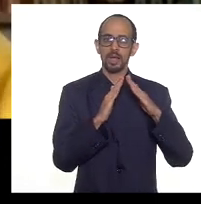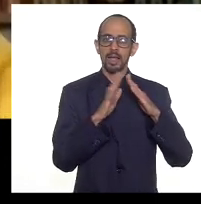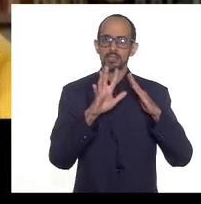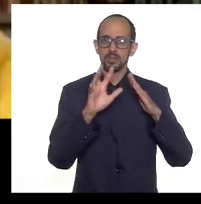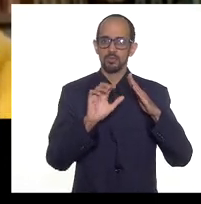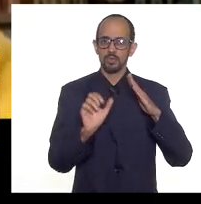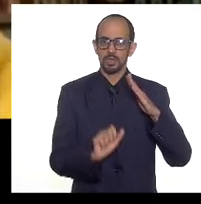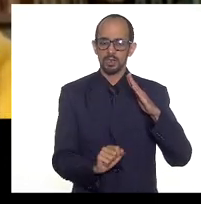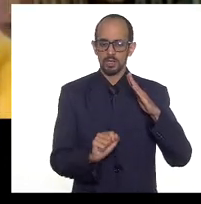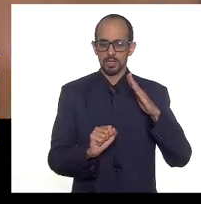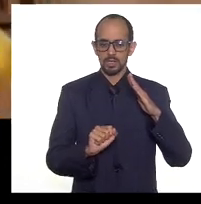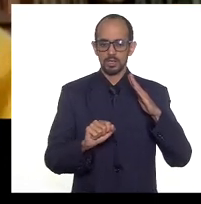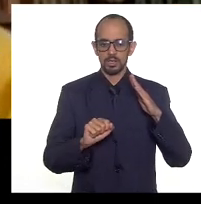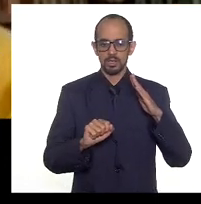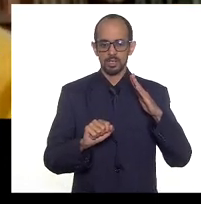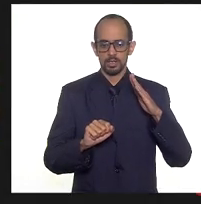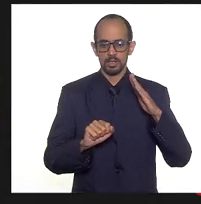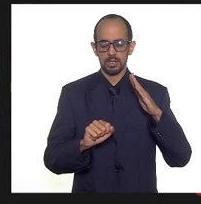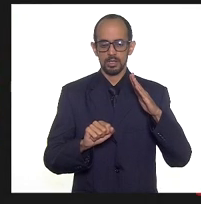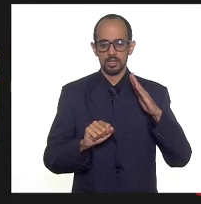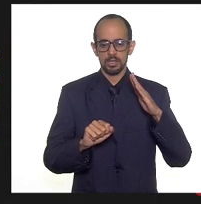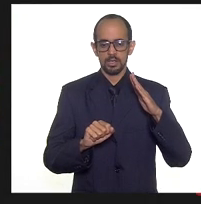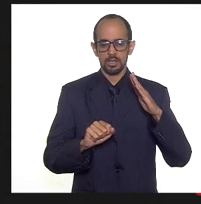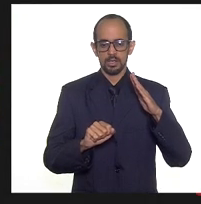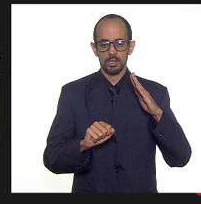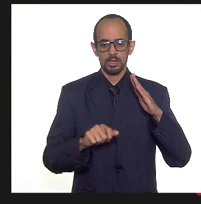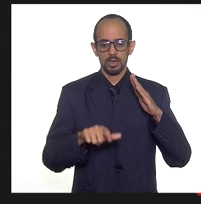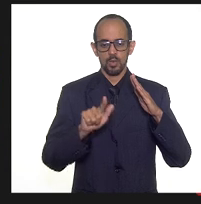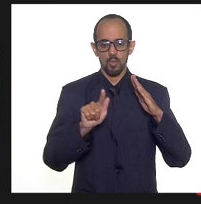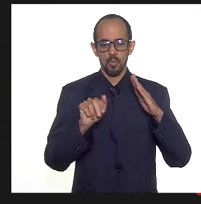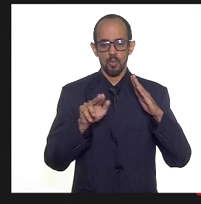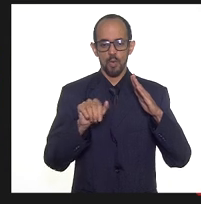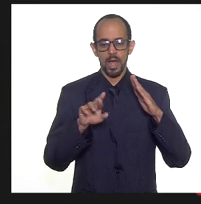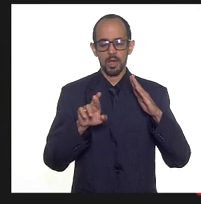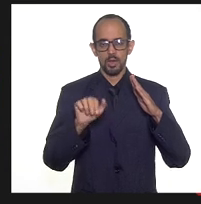em Guarus, que é do outro lado, né, do Rio,